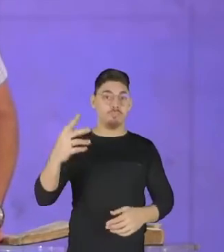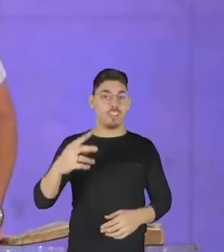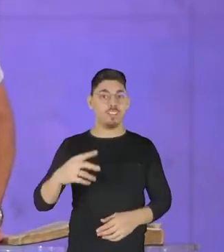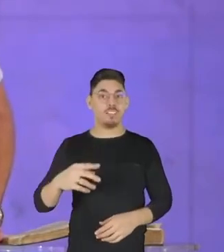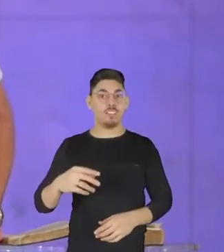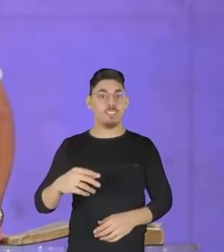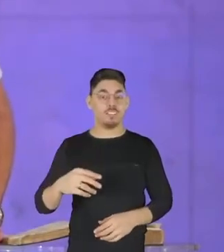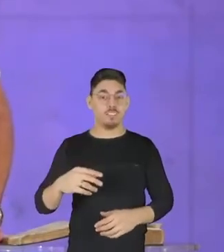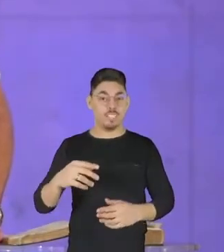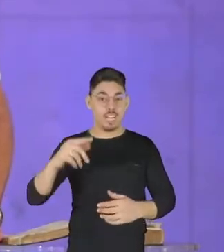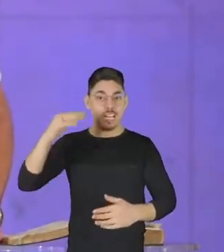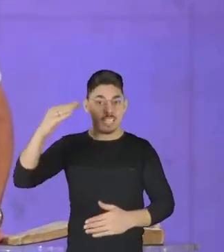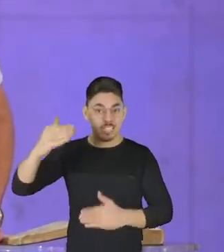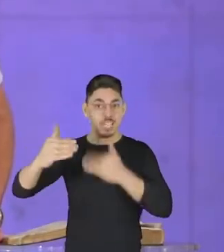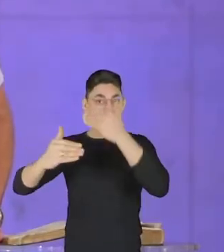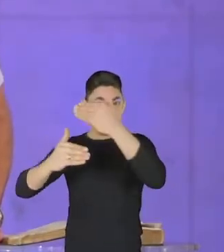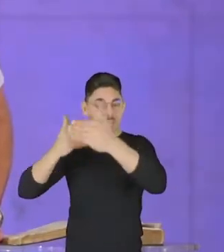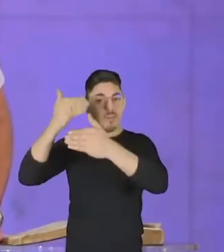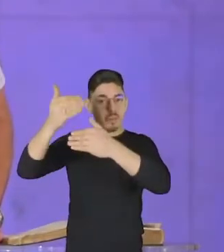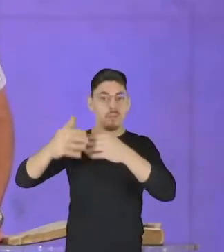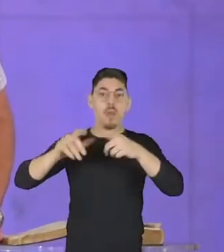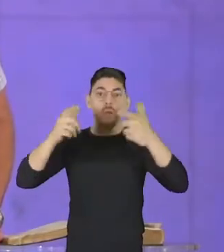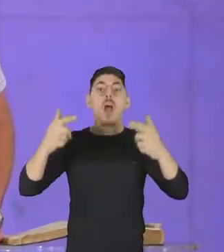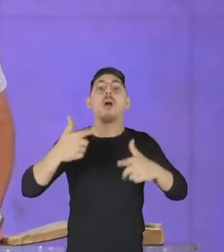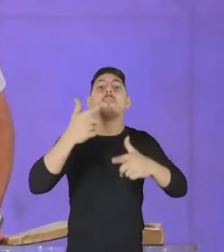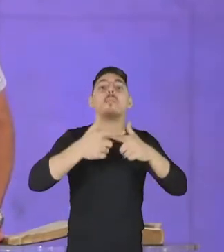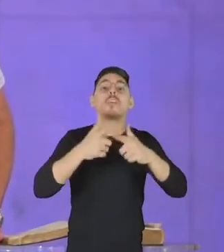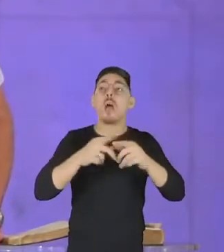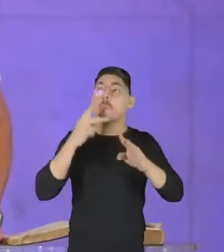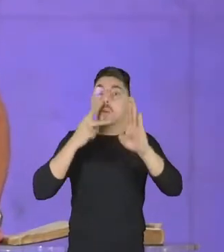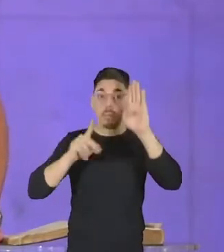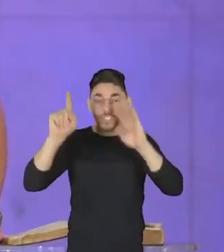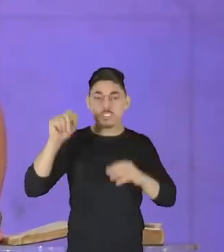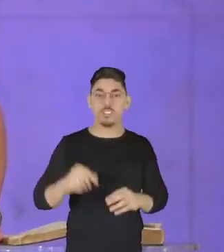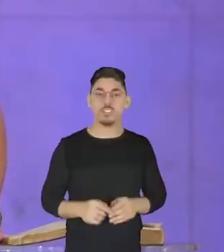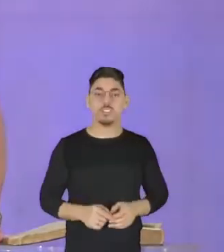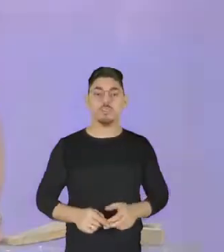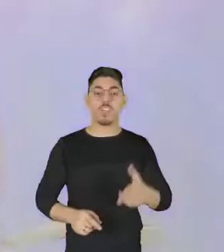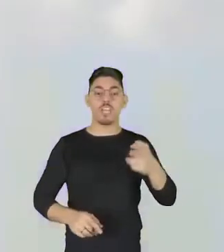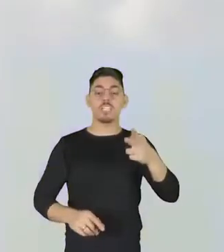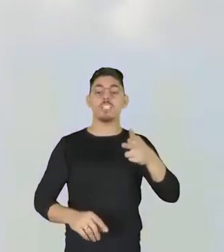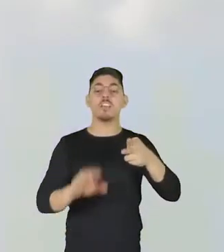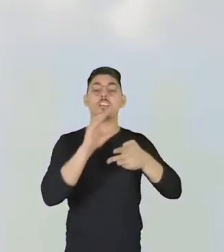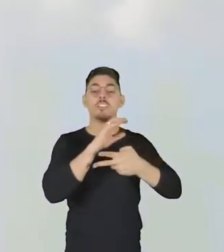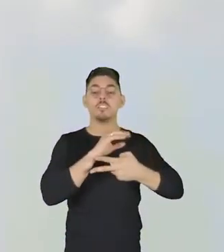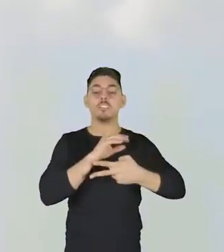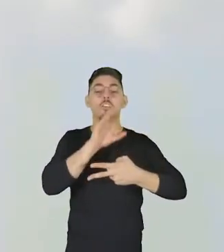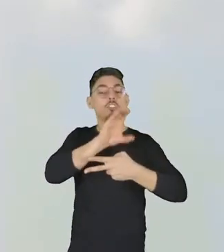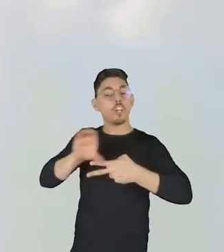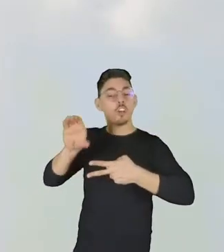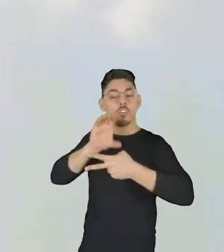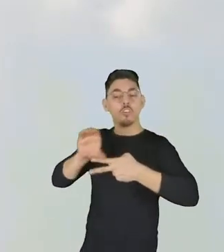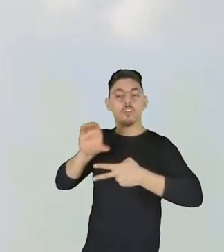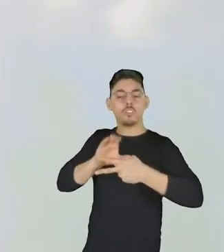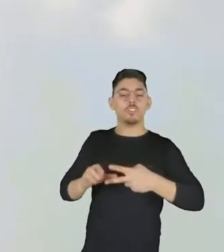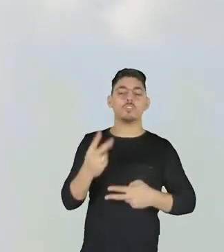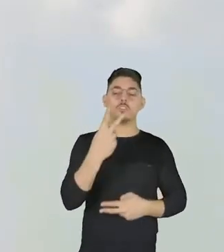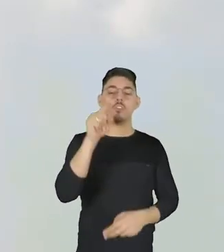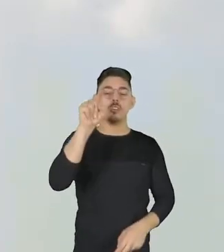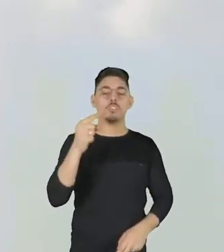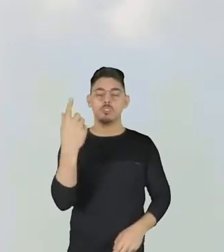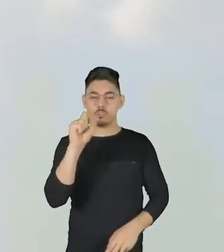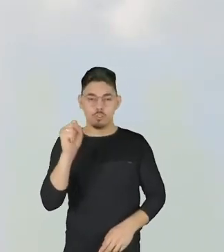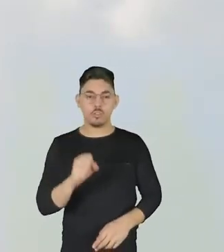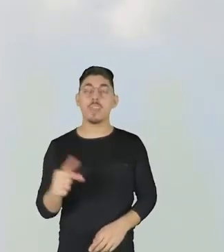glória de amanhã. Porque essa é a promessa de Deus. 2 Coríntios 3,18 diz, e todos nós, que com a face